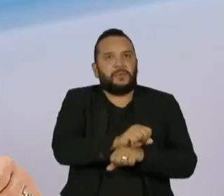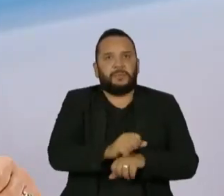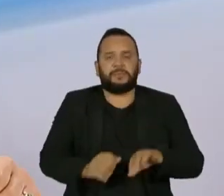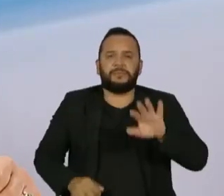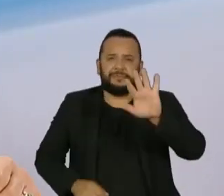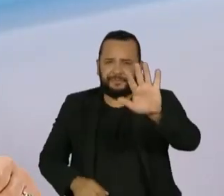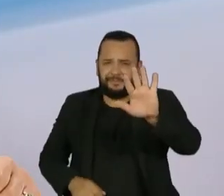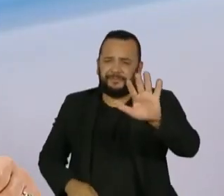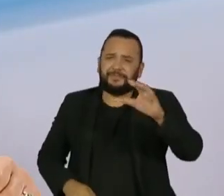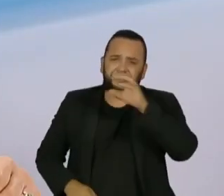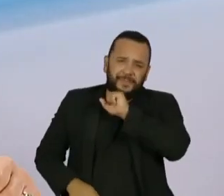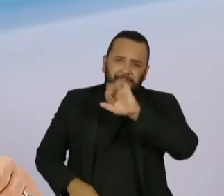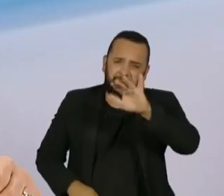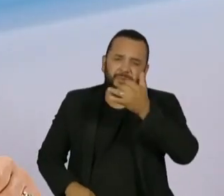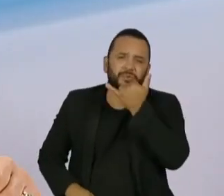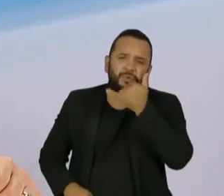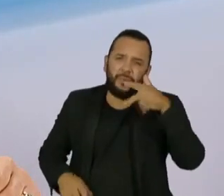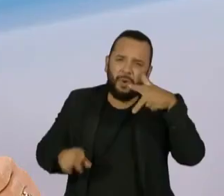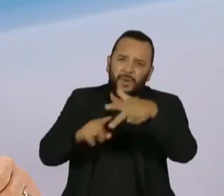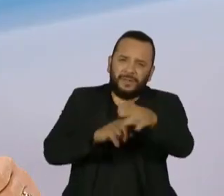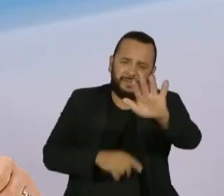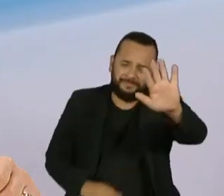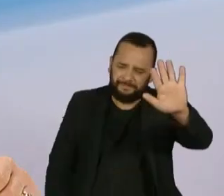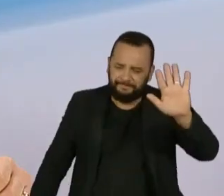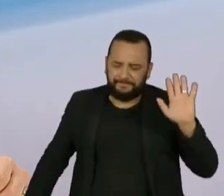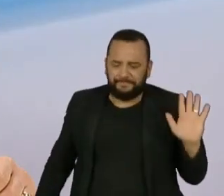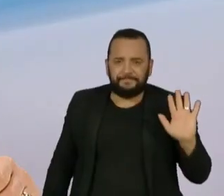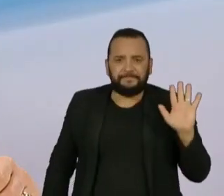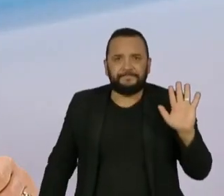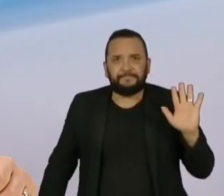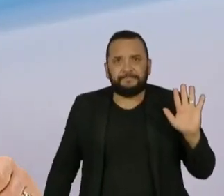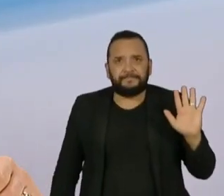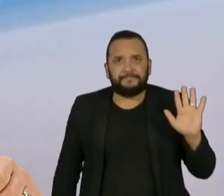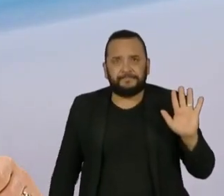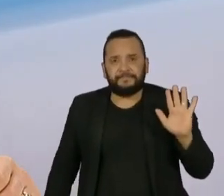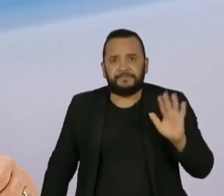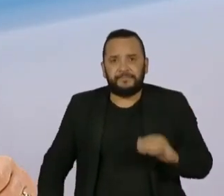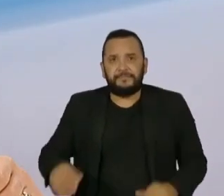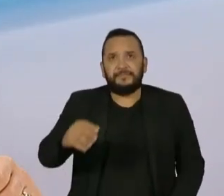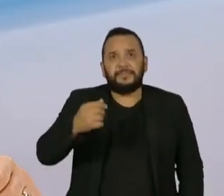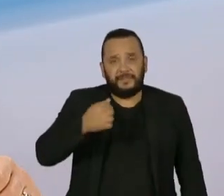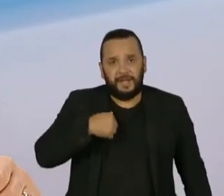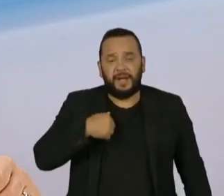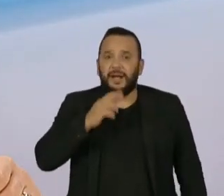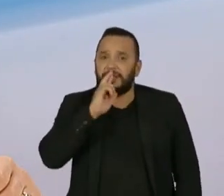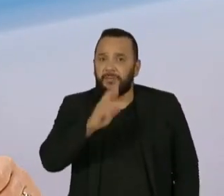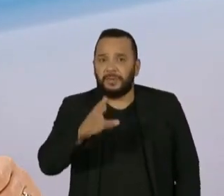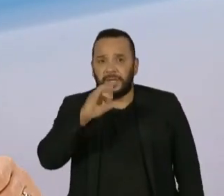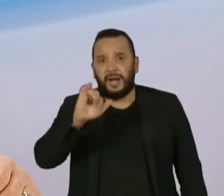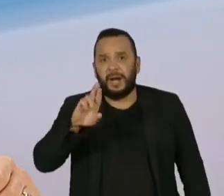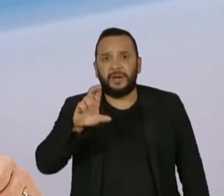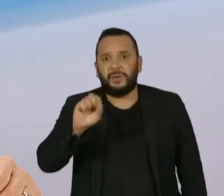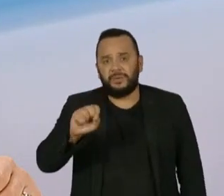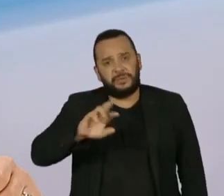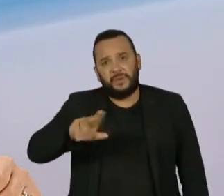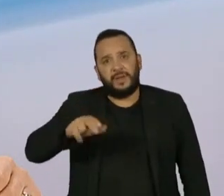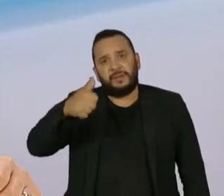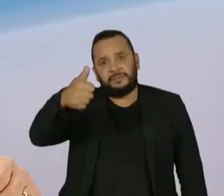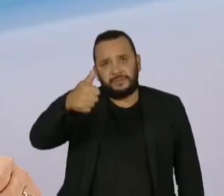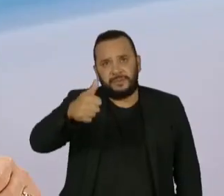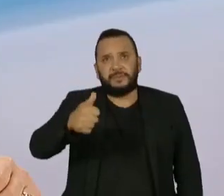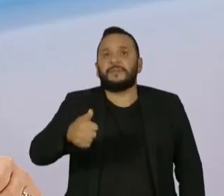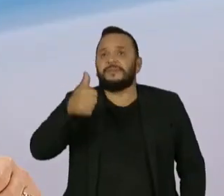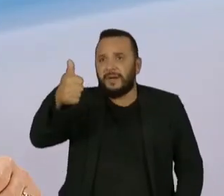deixar a bola quicando aqui, desculpa. A resposta de Carlos Jordi não foi um emoji com um joinha, foi: fala,